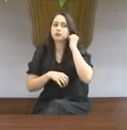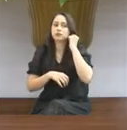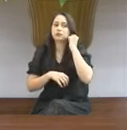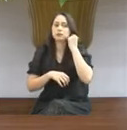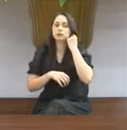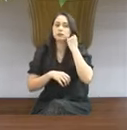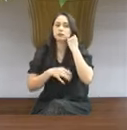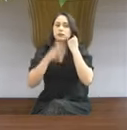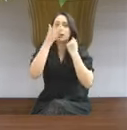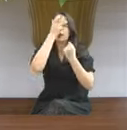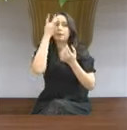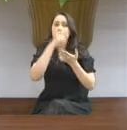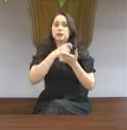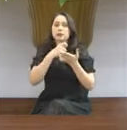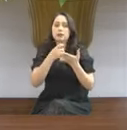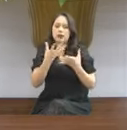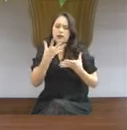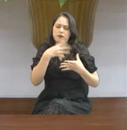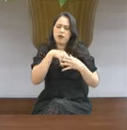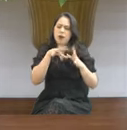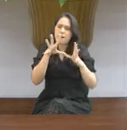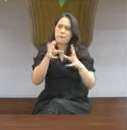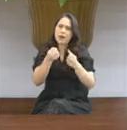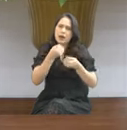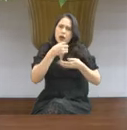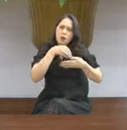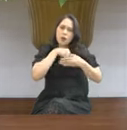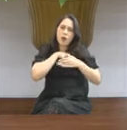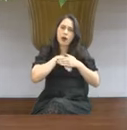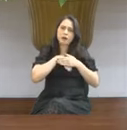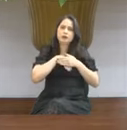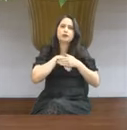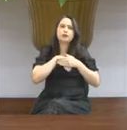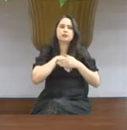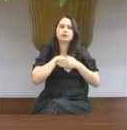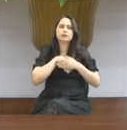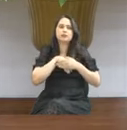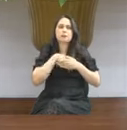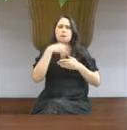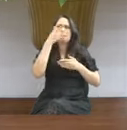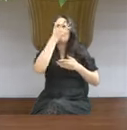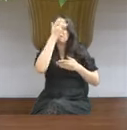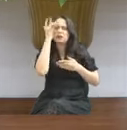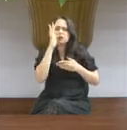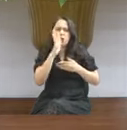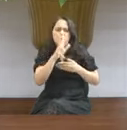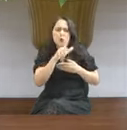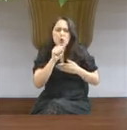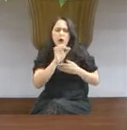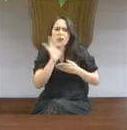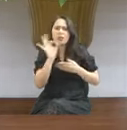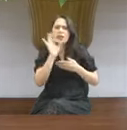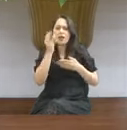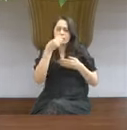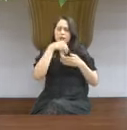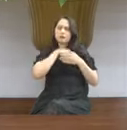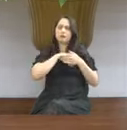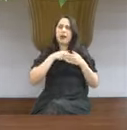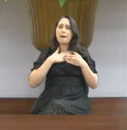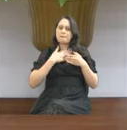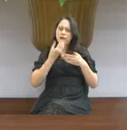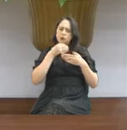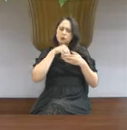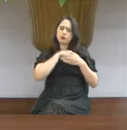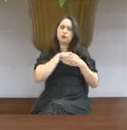deu. Aperte sobre o peito e diga: ninguém vai roubar, ninguém vai tomar isso.